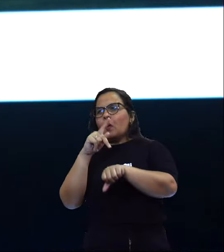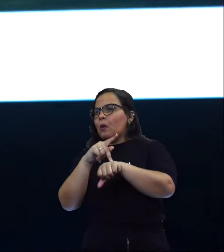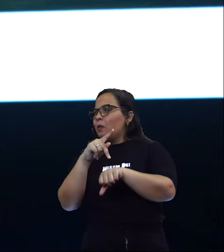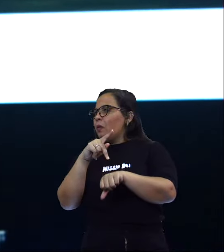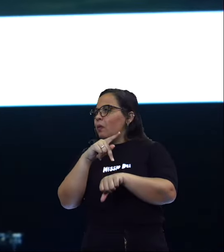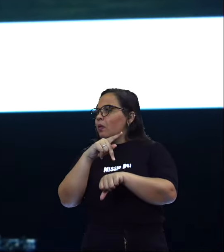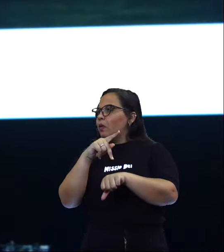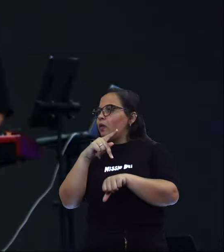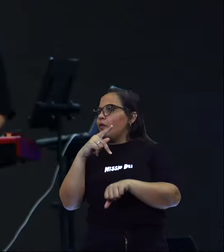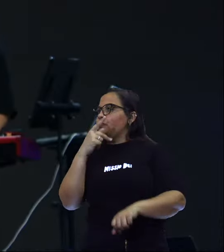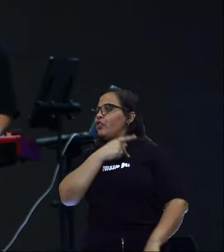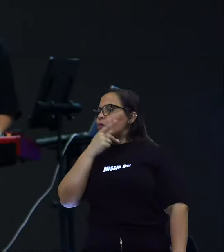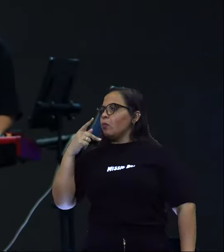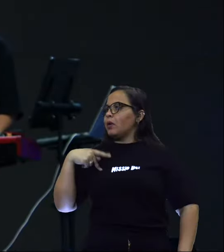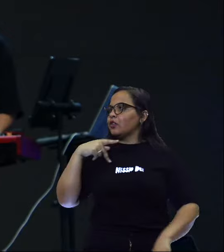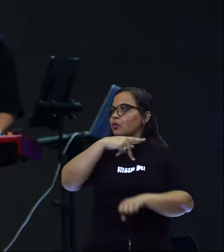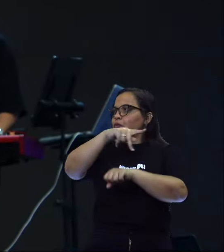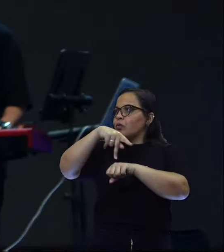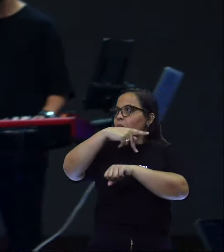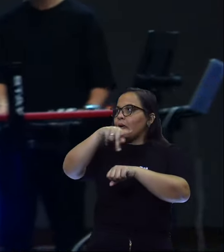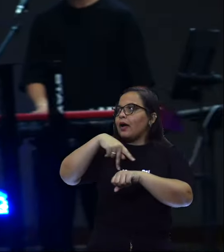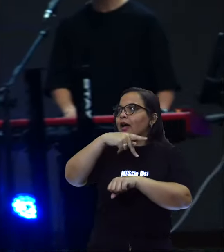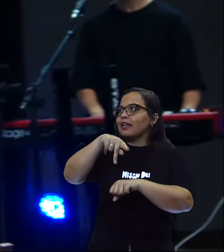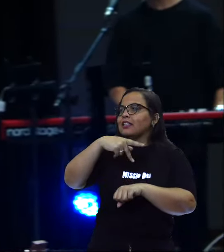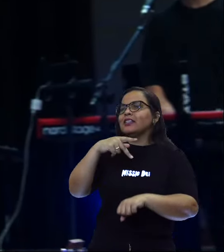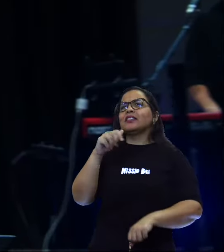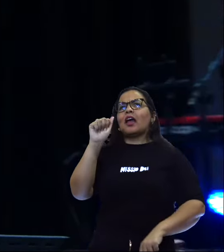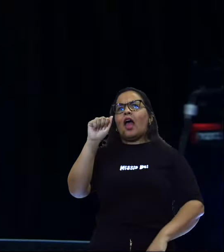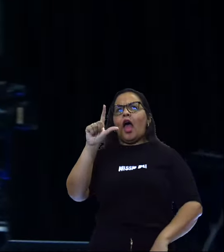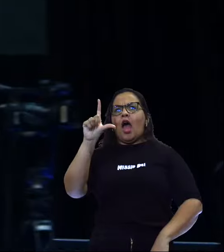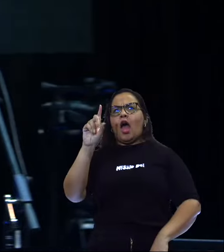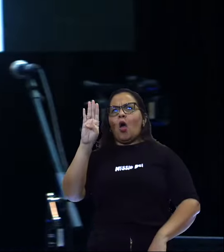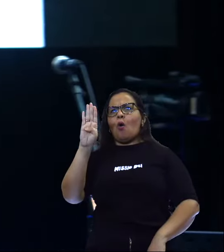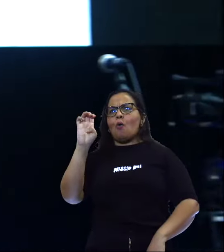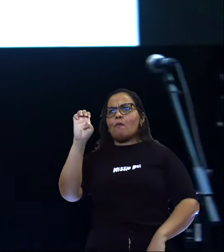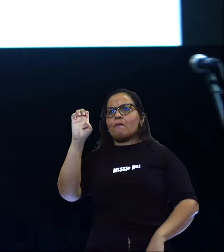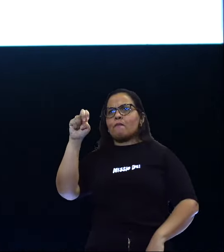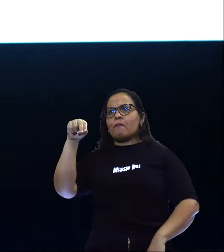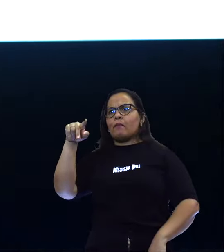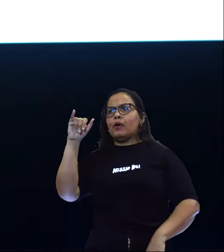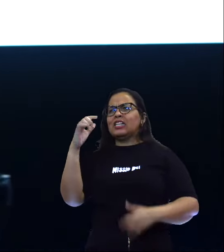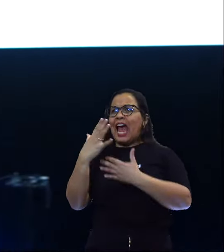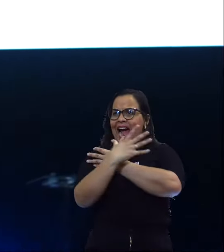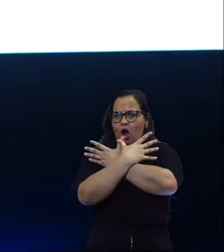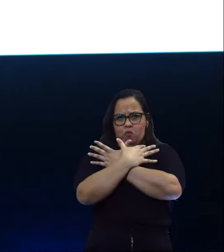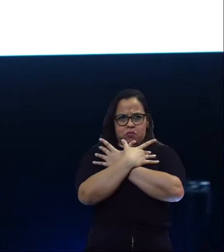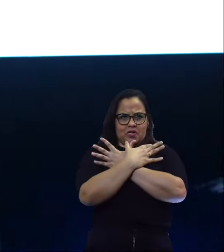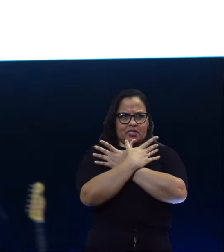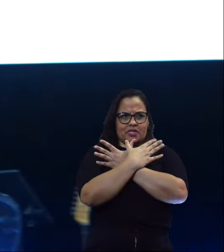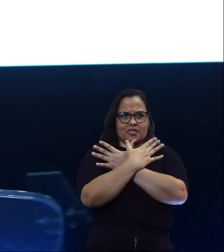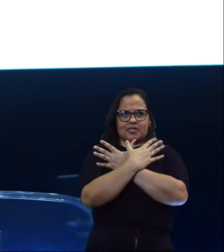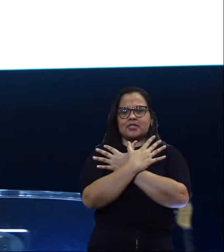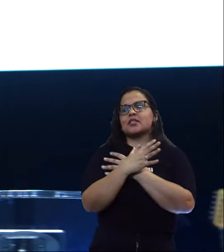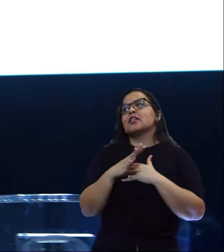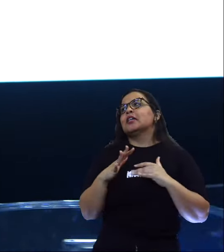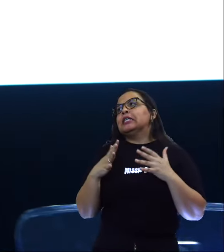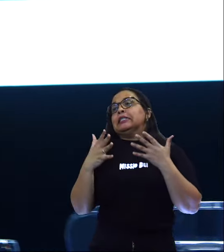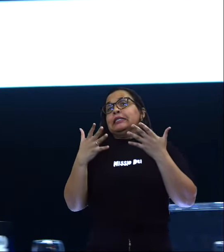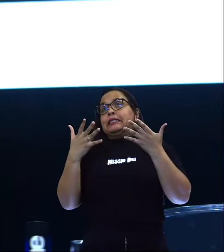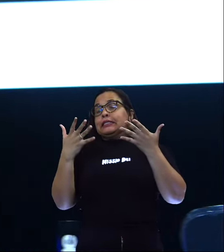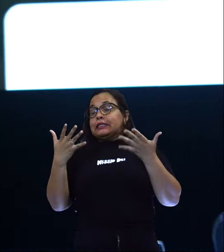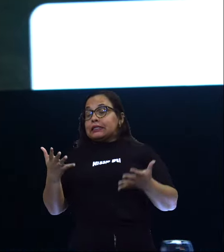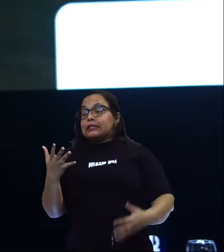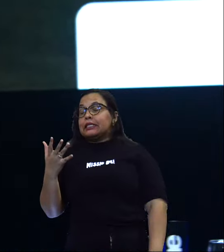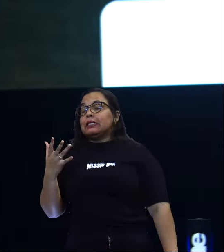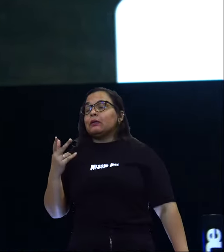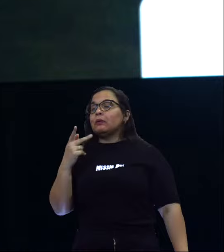um lugar maravilhoso para abrir uma igreja, num lugar que eles não tinham uma igreja evangélica. E aí foram tentar comprar o terreno com o proprietário daquele lugar. Ele falou